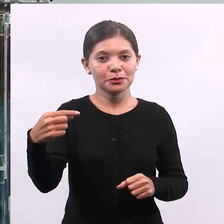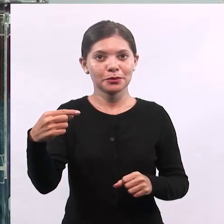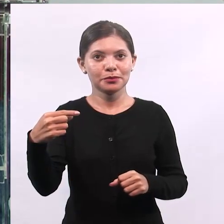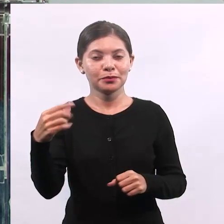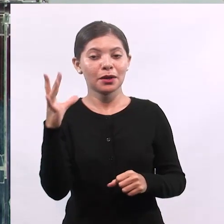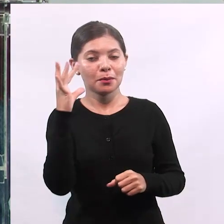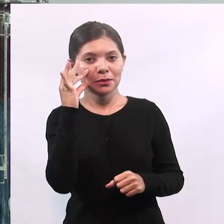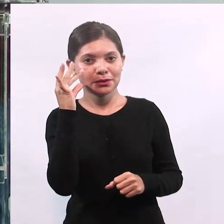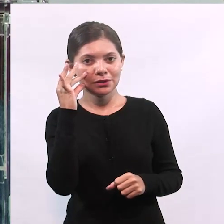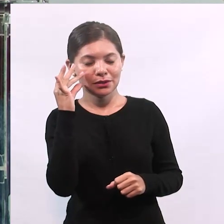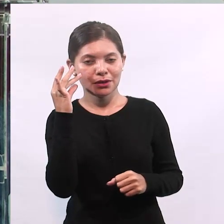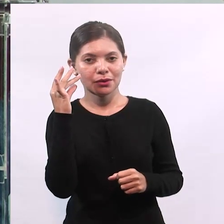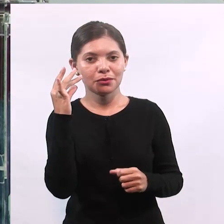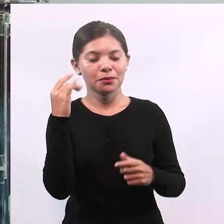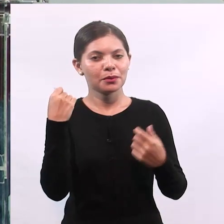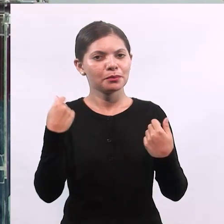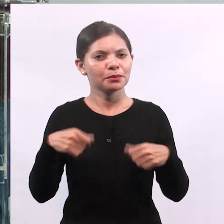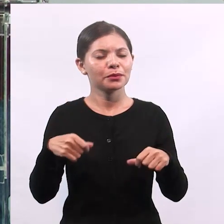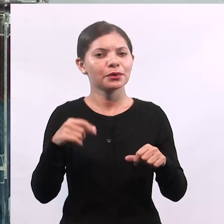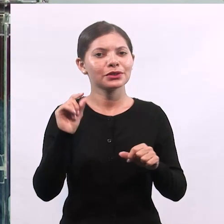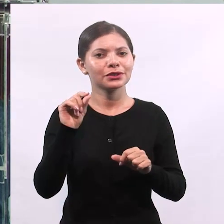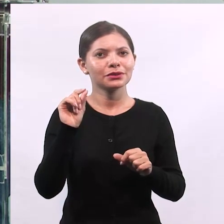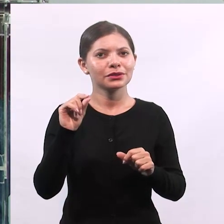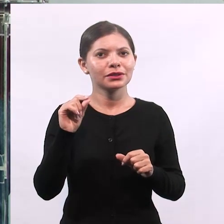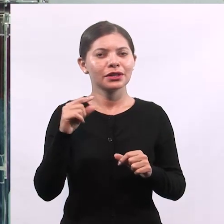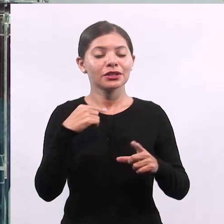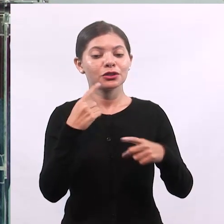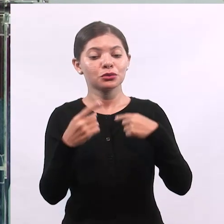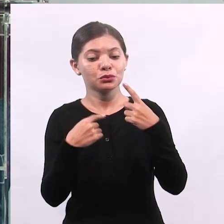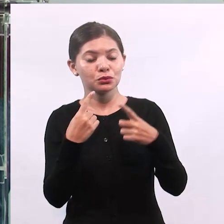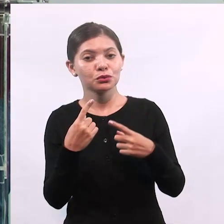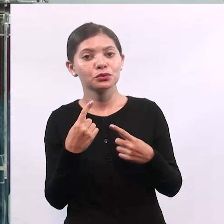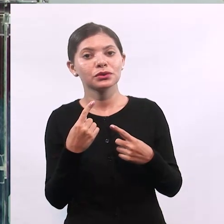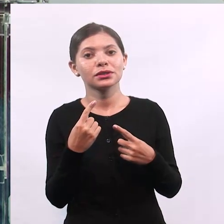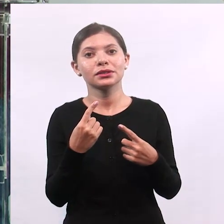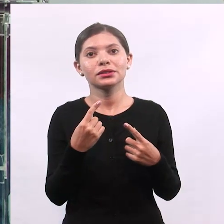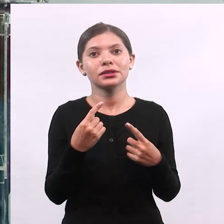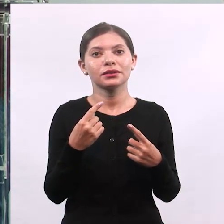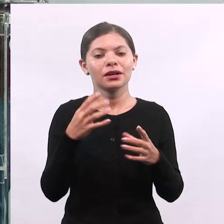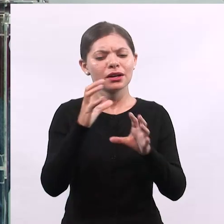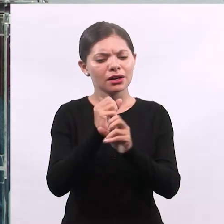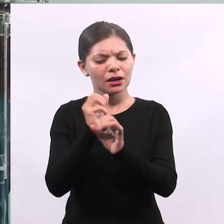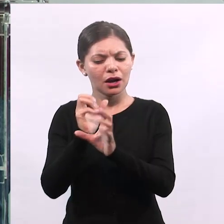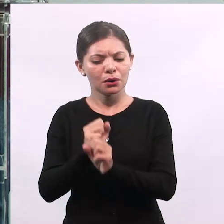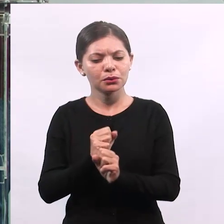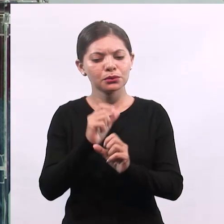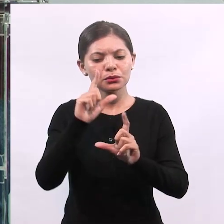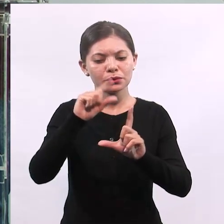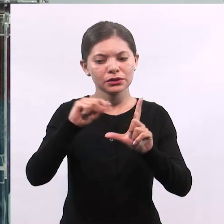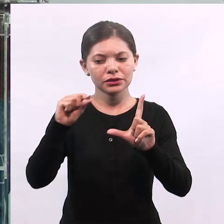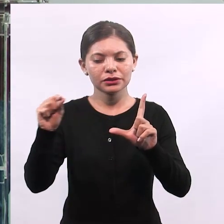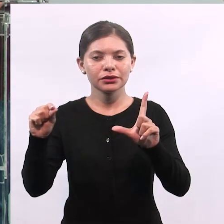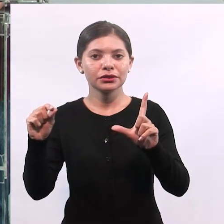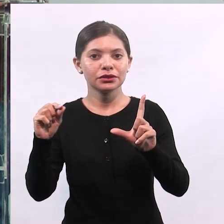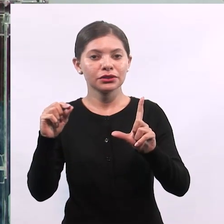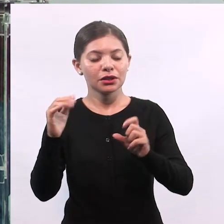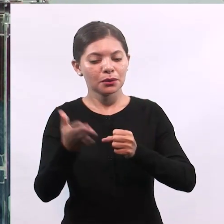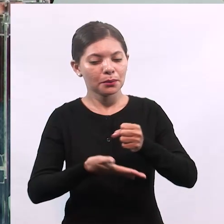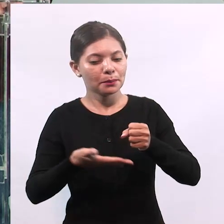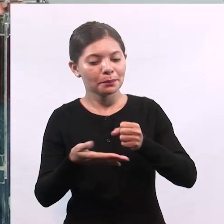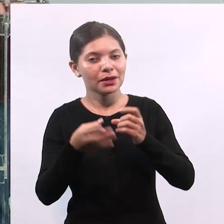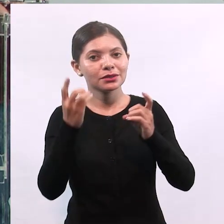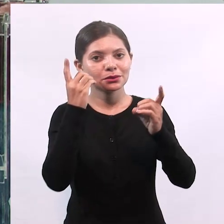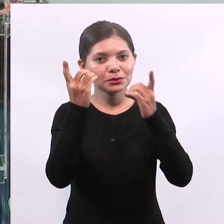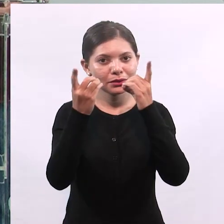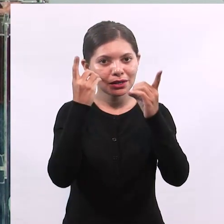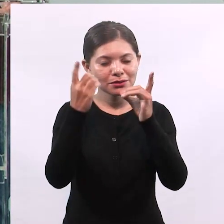na próxima nos encontros presenciais a gente pode reforçar esses temas tirar dúvidas e fazer alguns cálculos estatísticos sticos